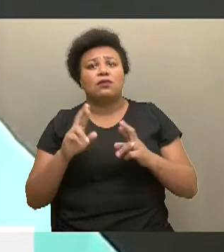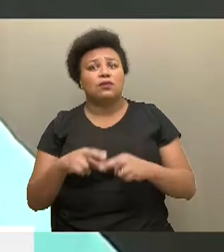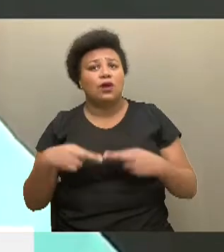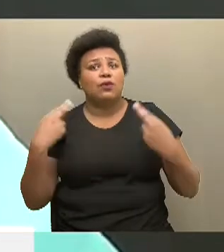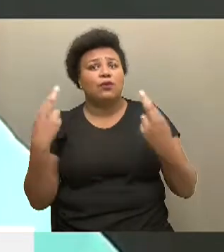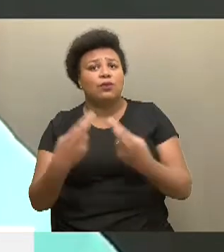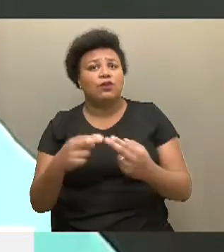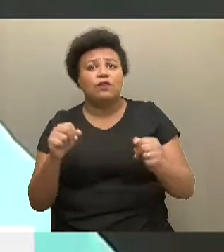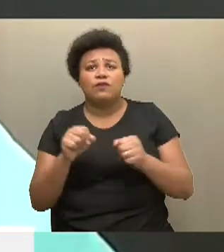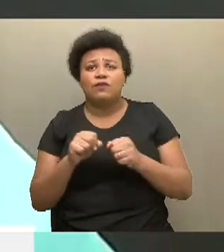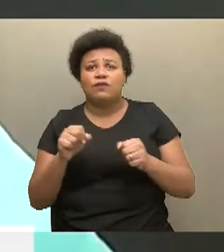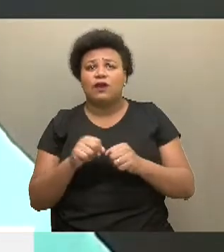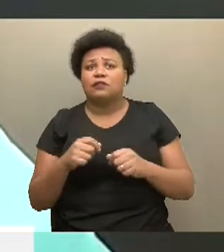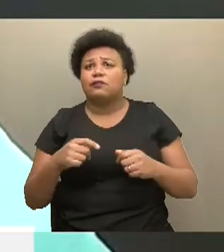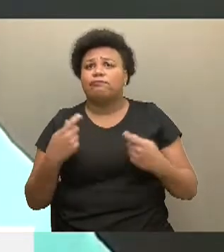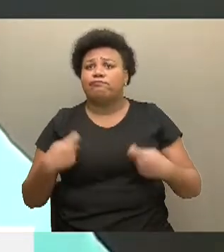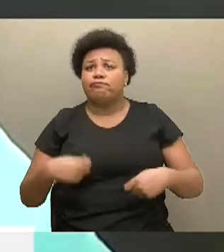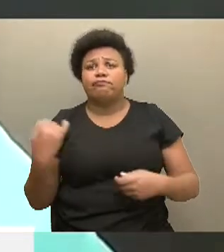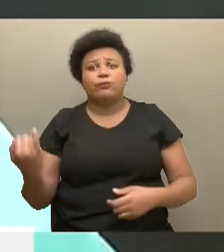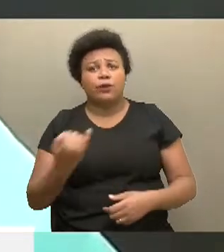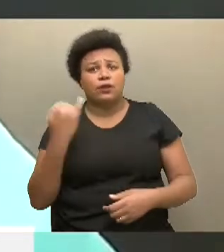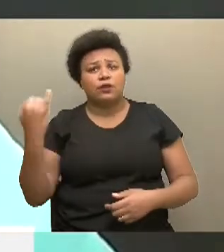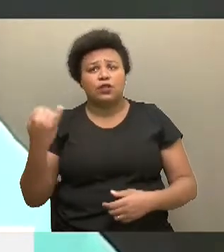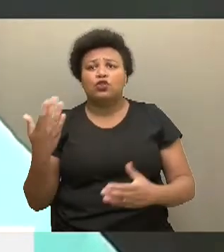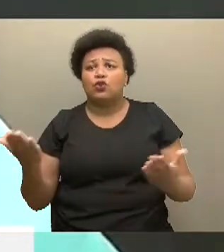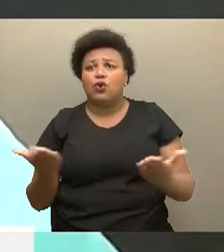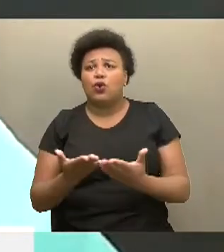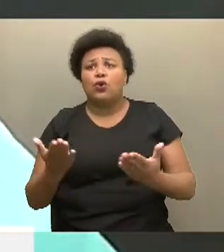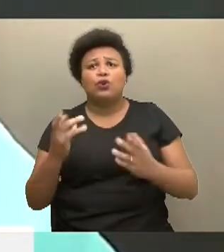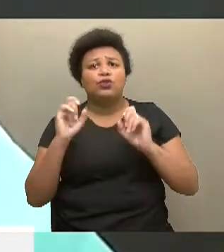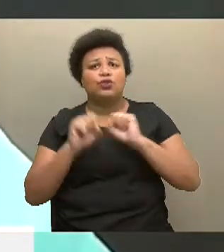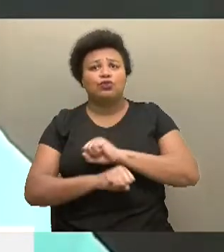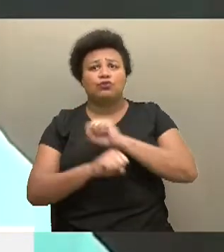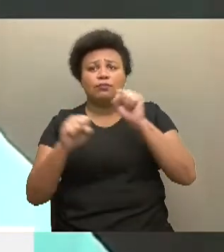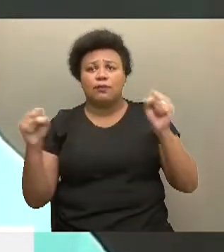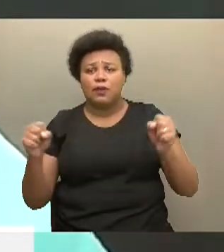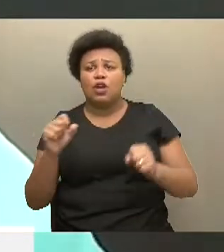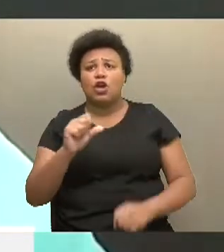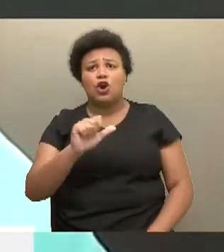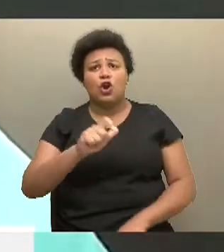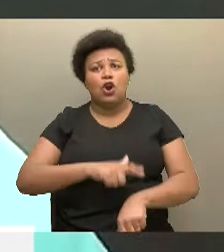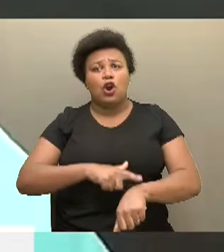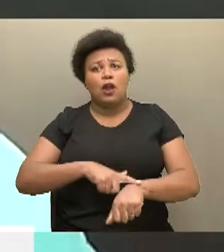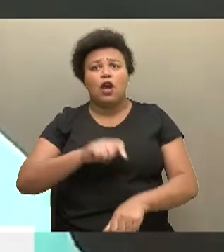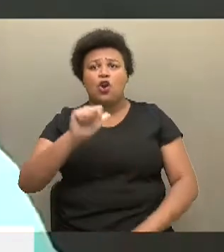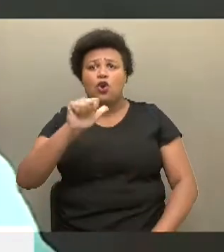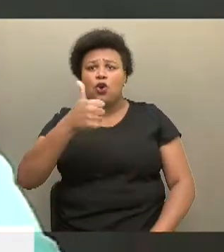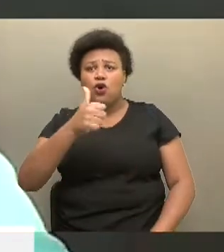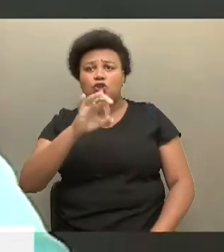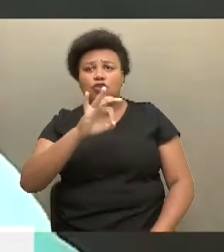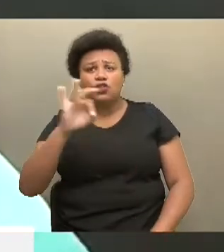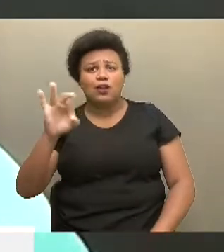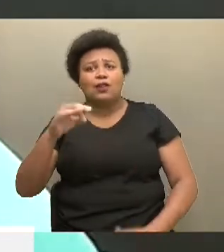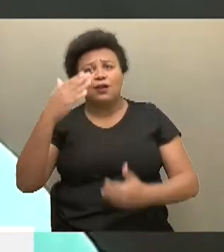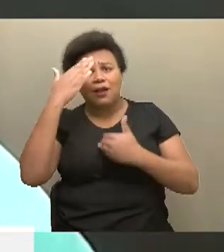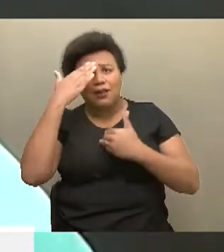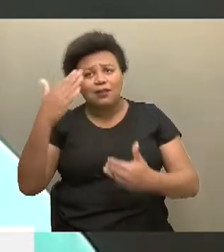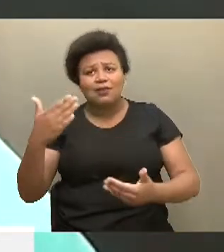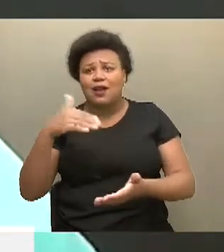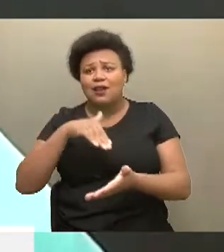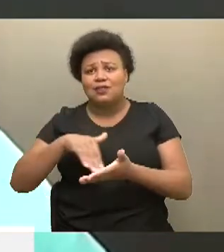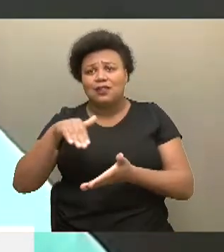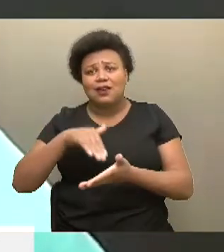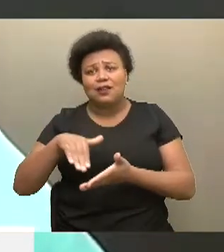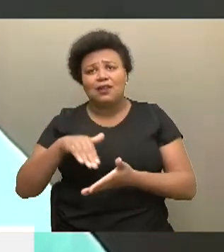se faz extremamente necessária. Hoje pela manhã, inclusive, às 11 horas, eu quero agradecer muito à secretária